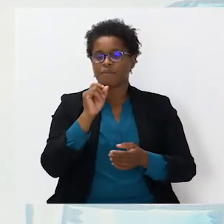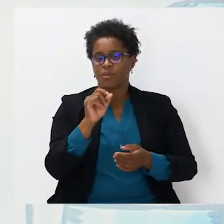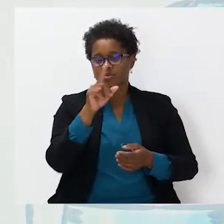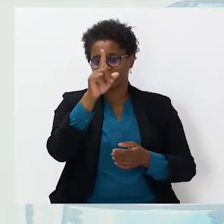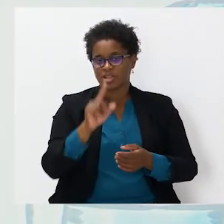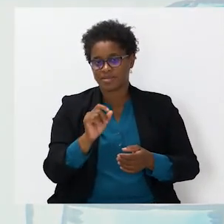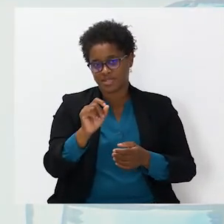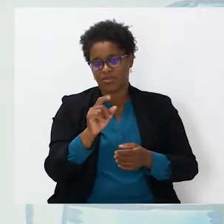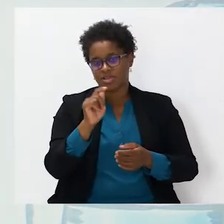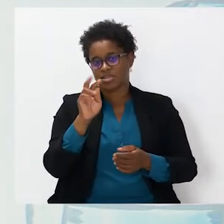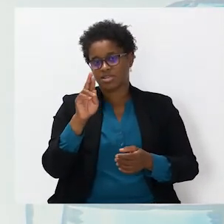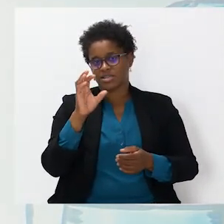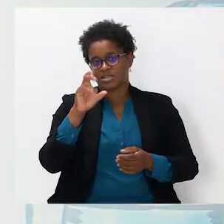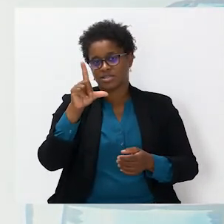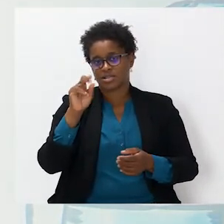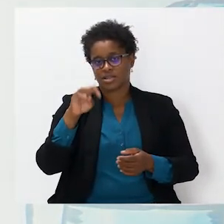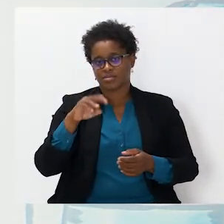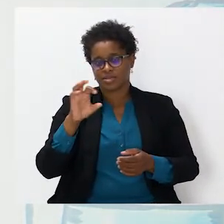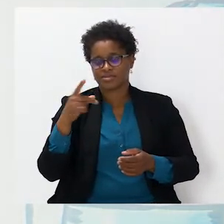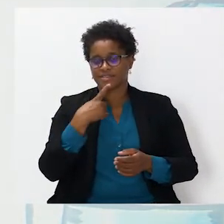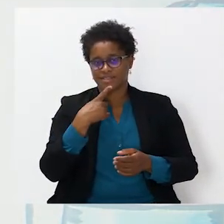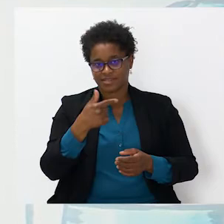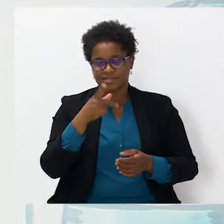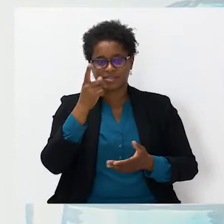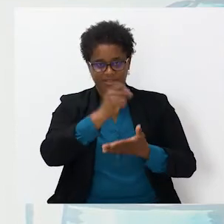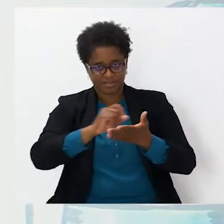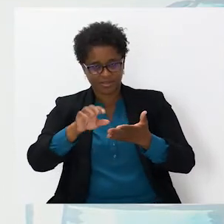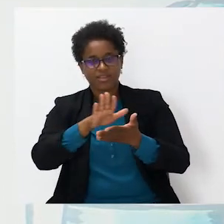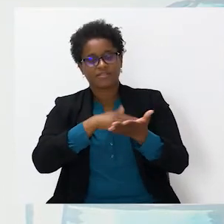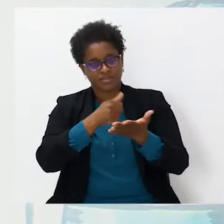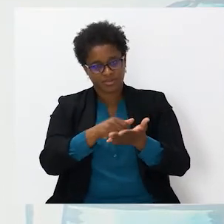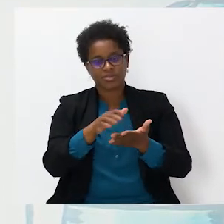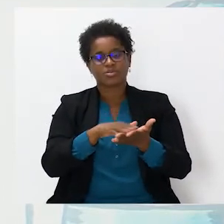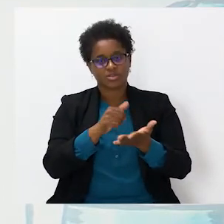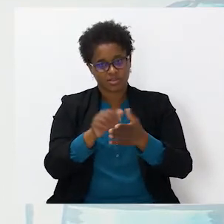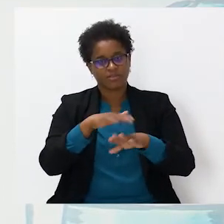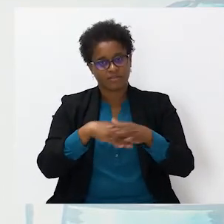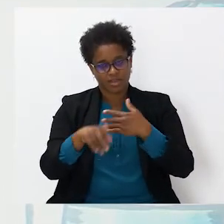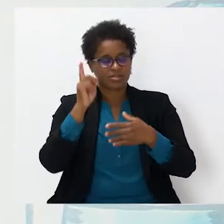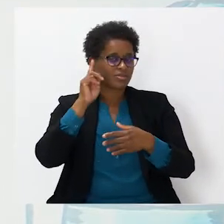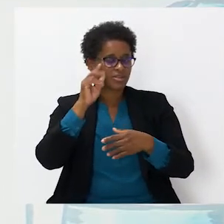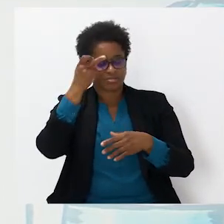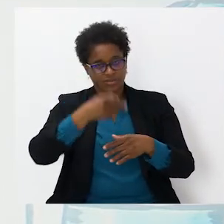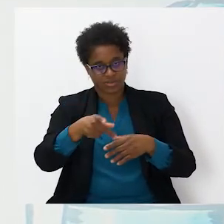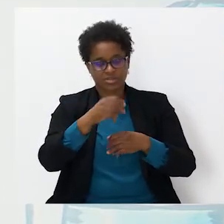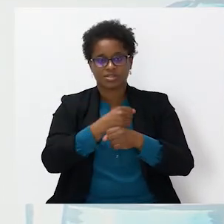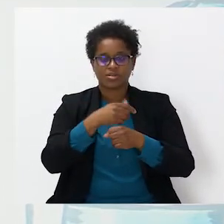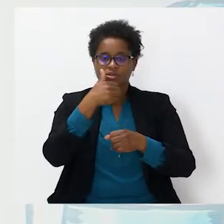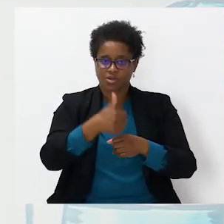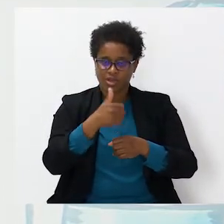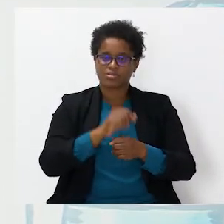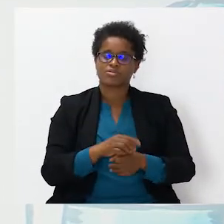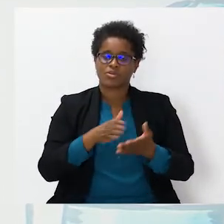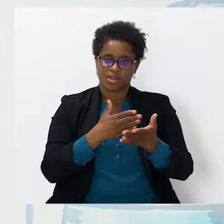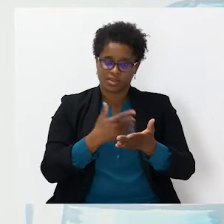de exclamação. Certo, meus meninos? Façam a correção, é muito importante. Ficar com o exercício corretamente